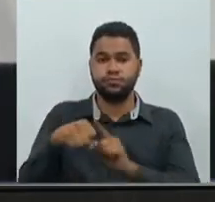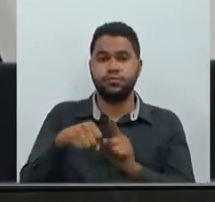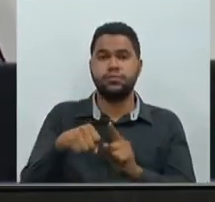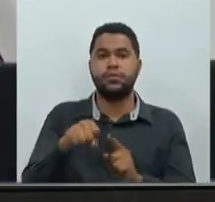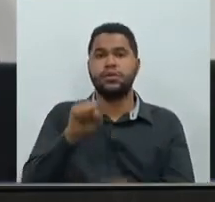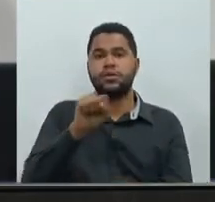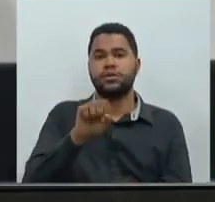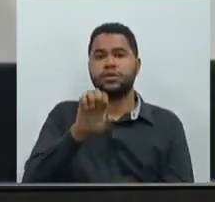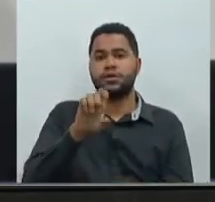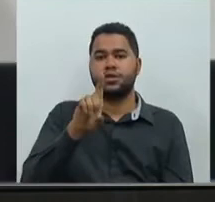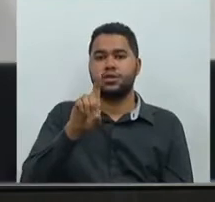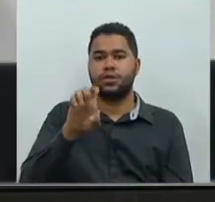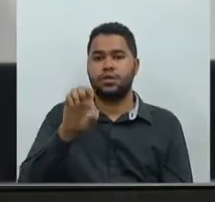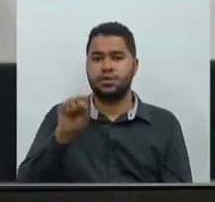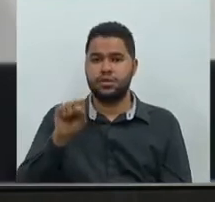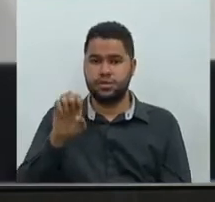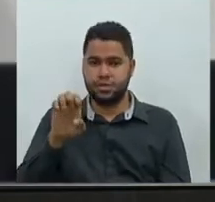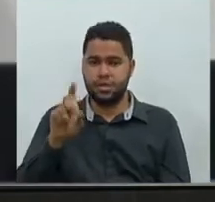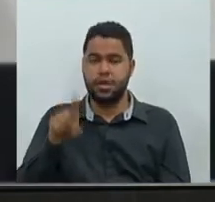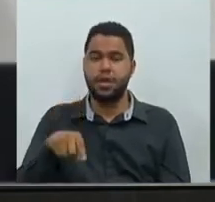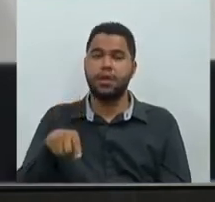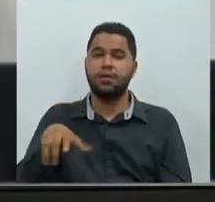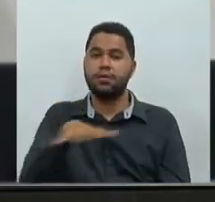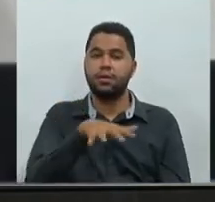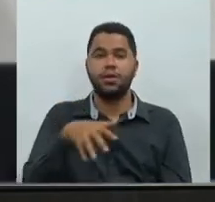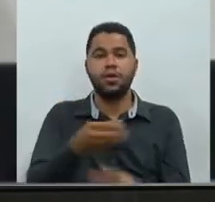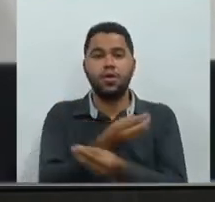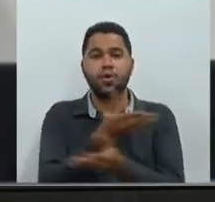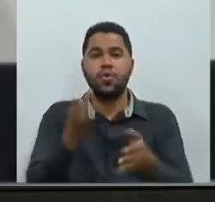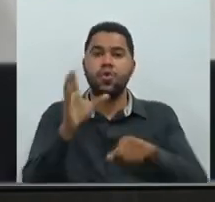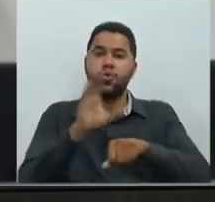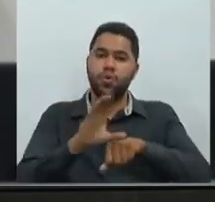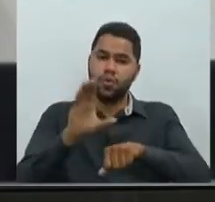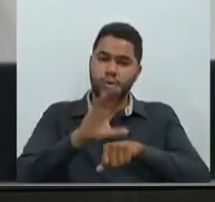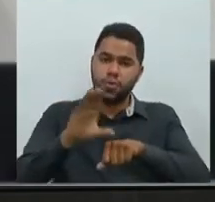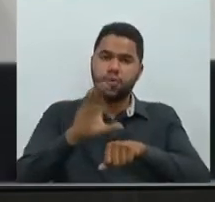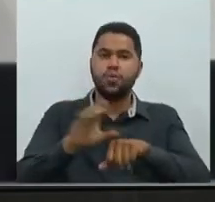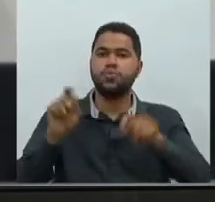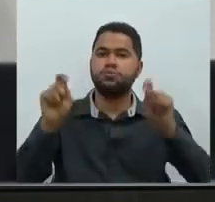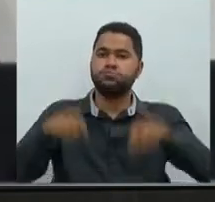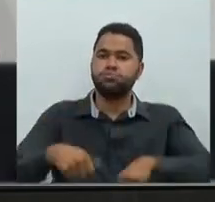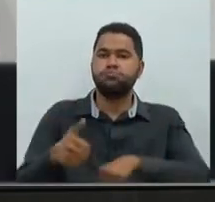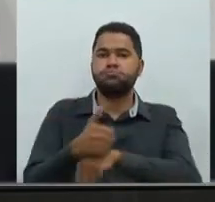SEDESE, pedido de providências para ampliar a oferta de cursos de